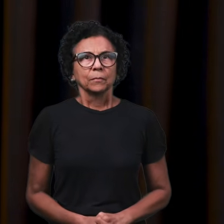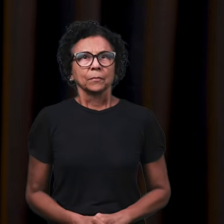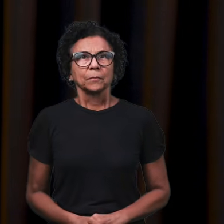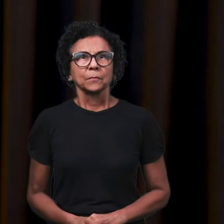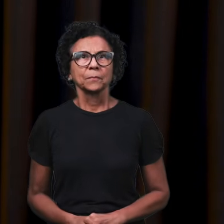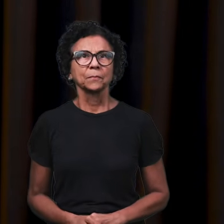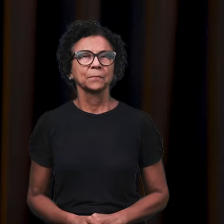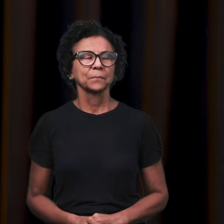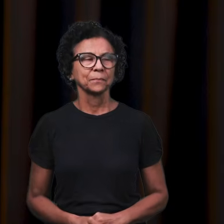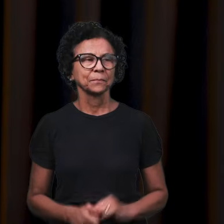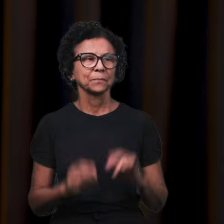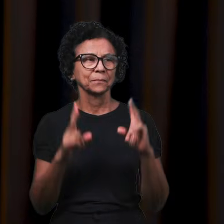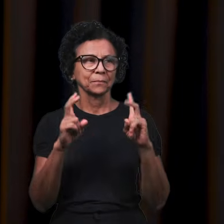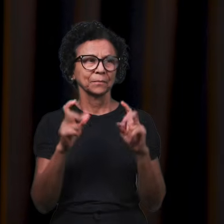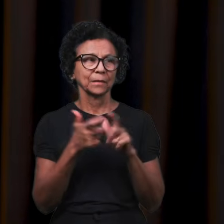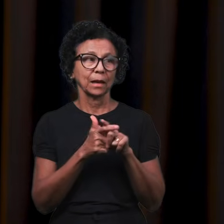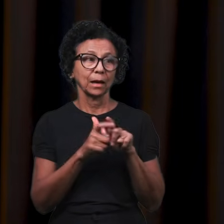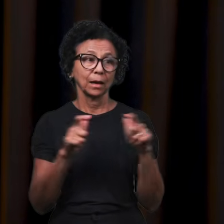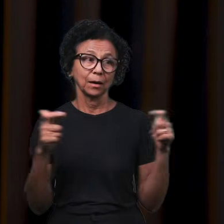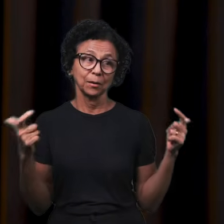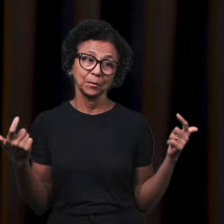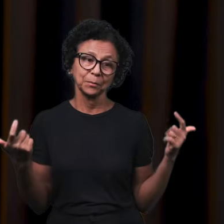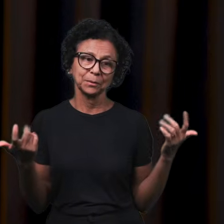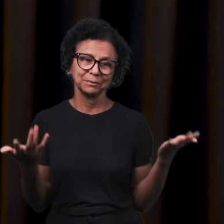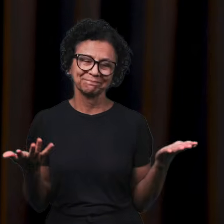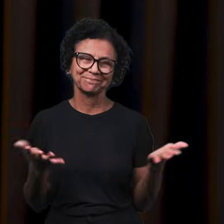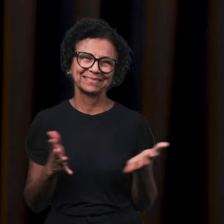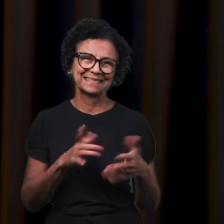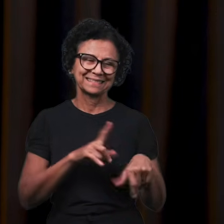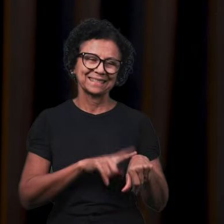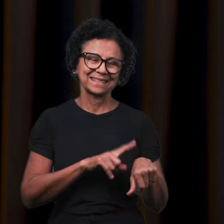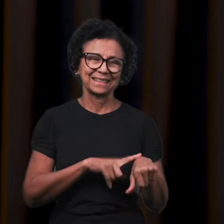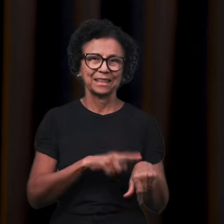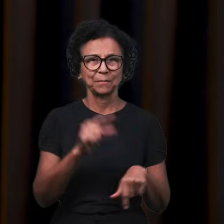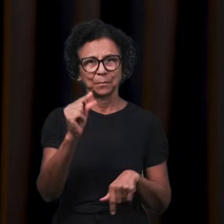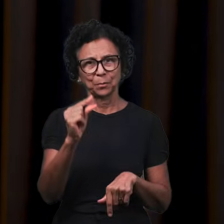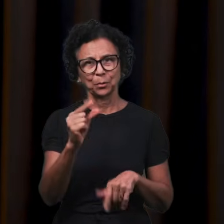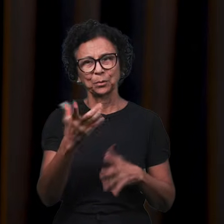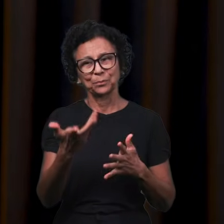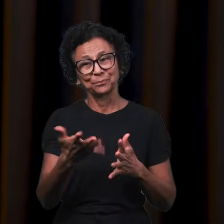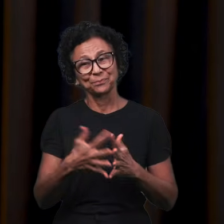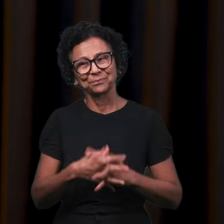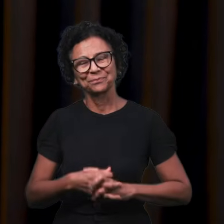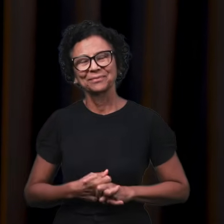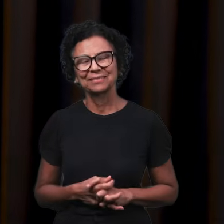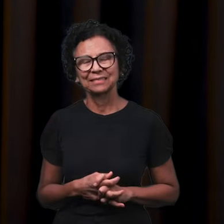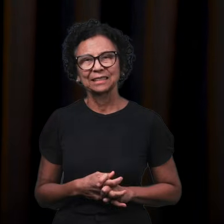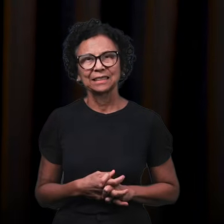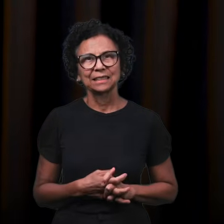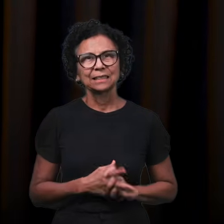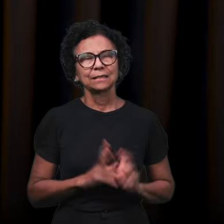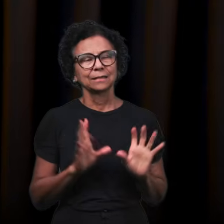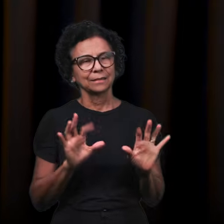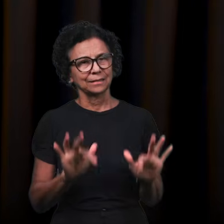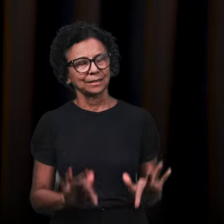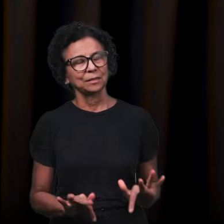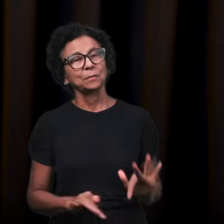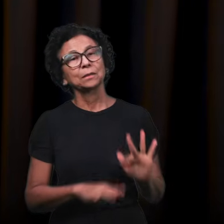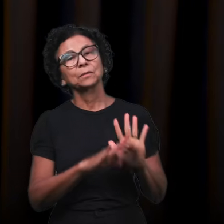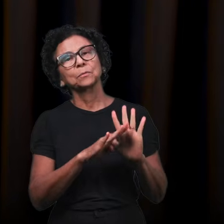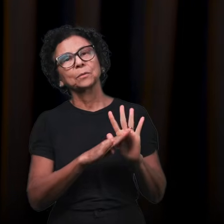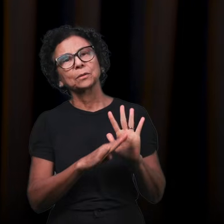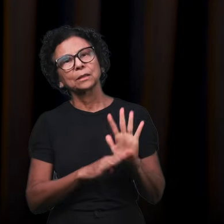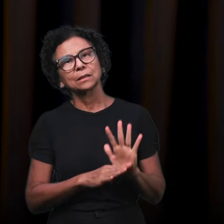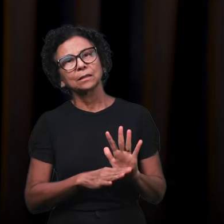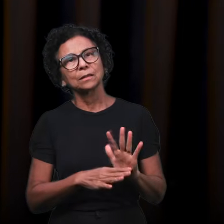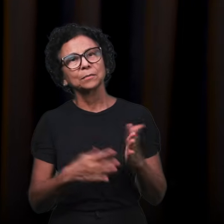o assunto é vasto, né? Poderíamos falar muito mais, mas o nosso tempo é escasso. Então, nós estamos chegando ao término de mais